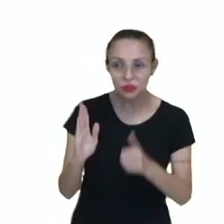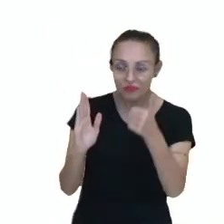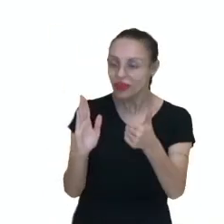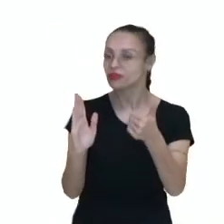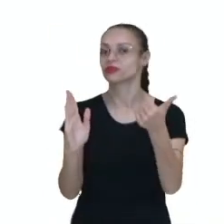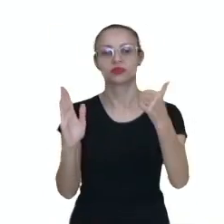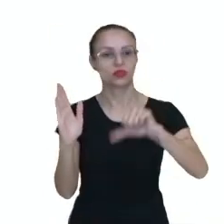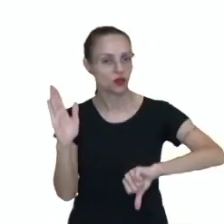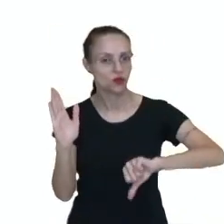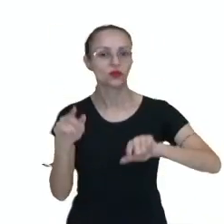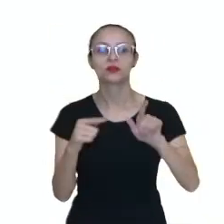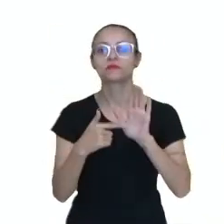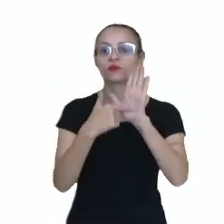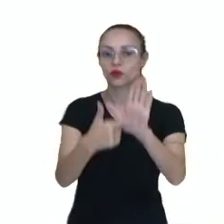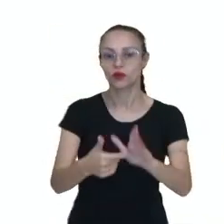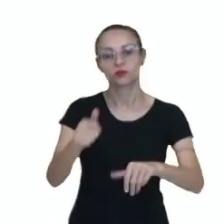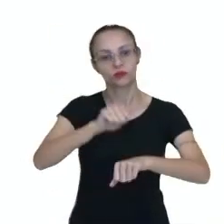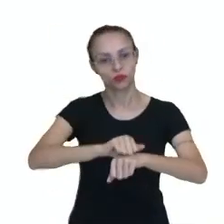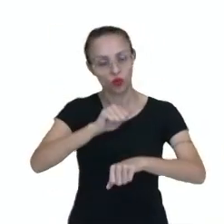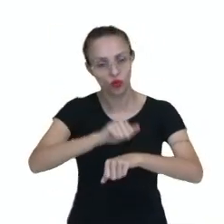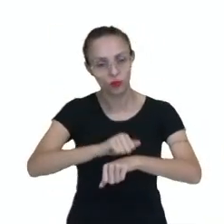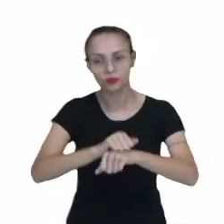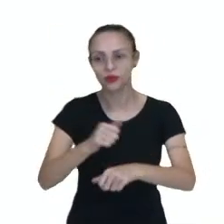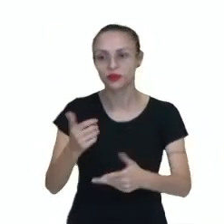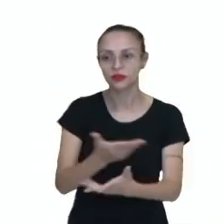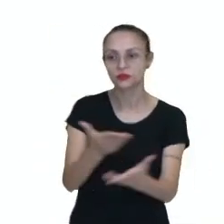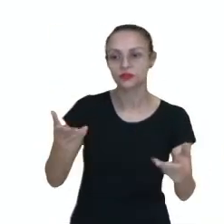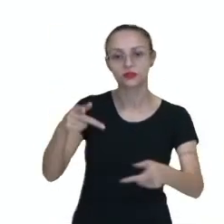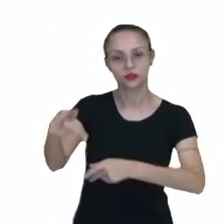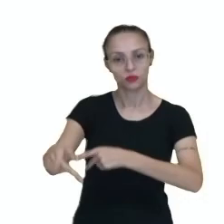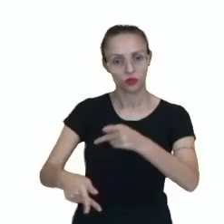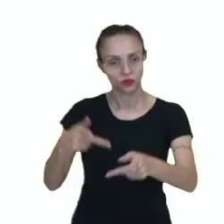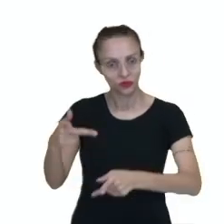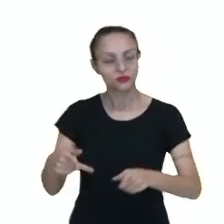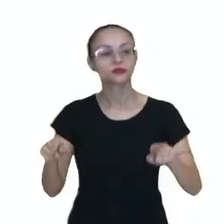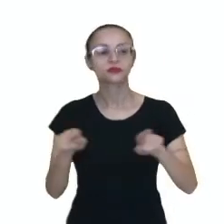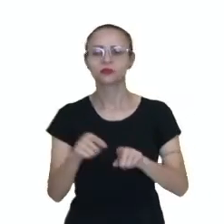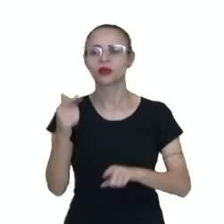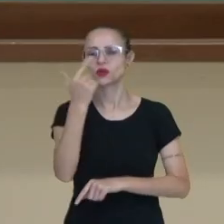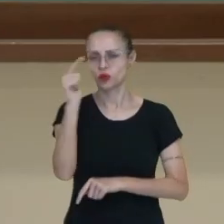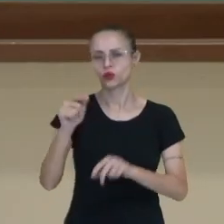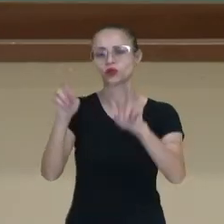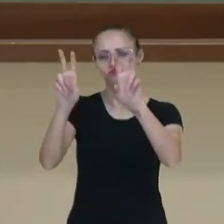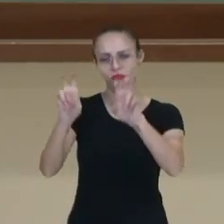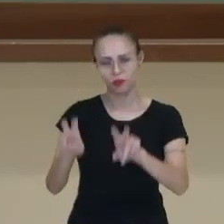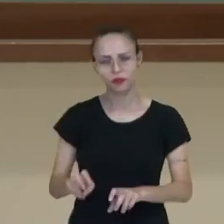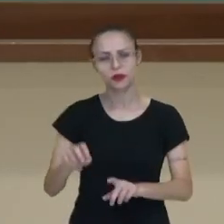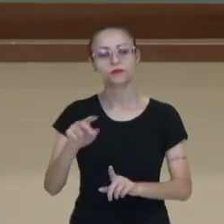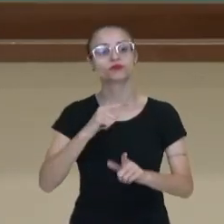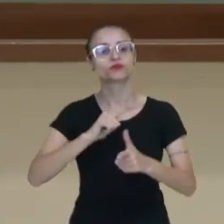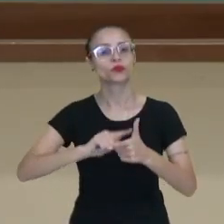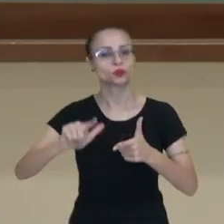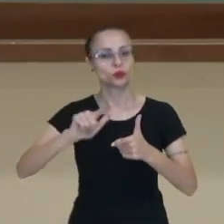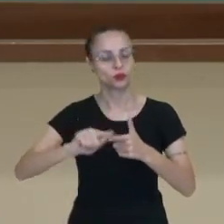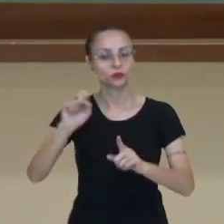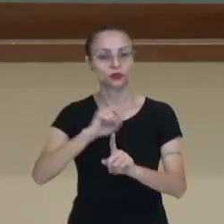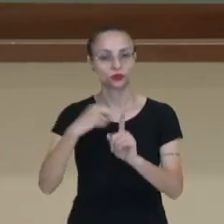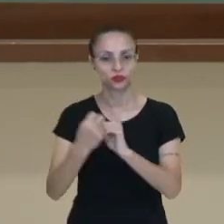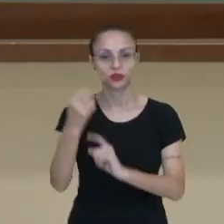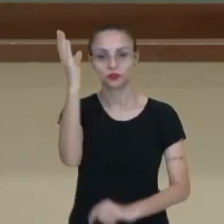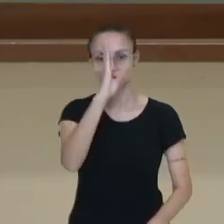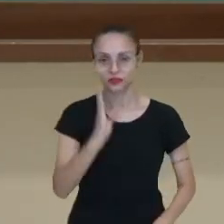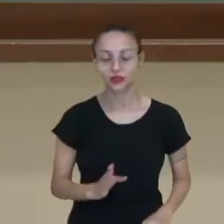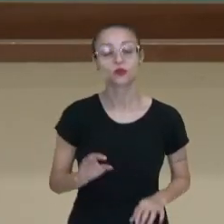tá? Demonstrando a pobreza e a miséria da população mais carente, entre outros problemas sociais brasileiros. Então, assim,